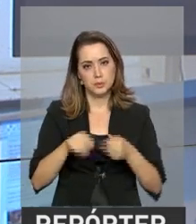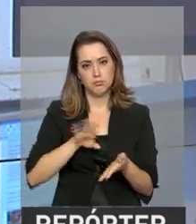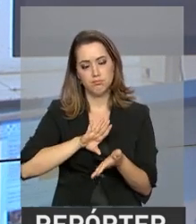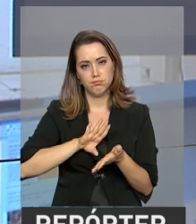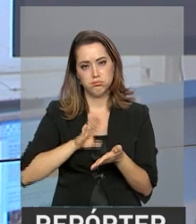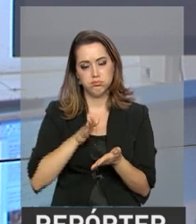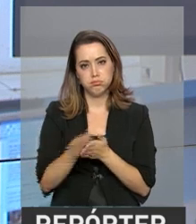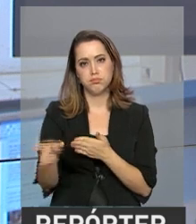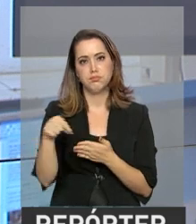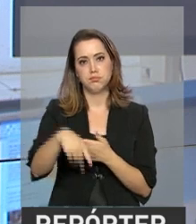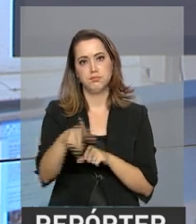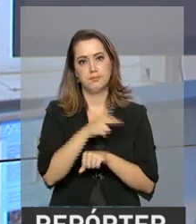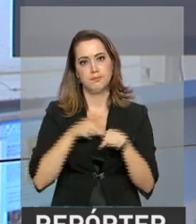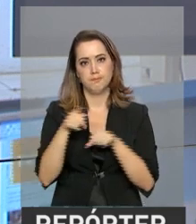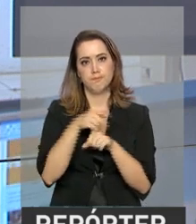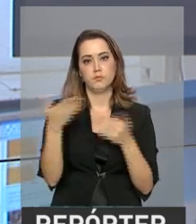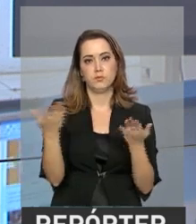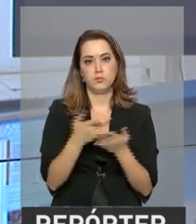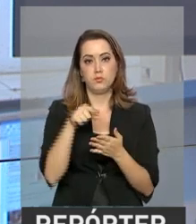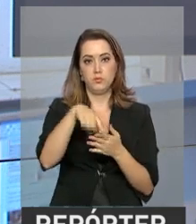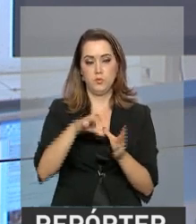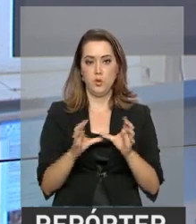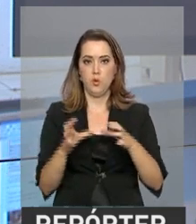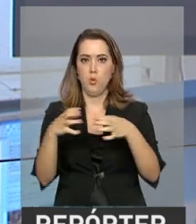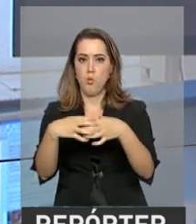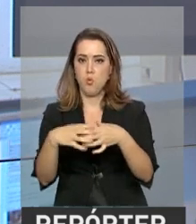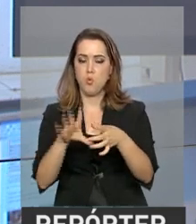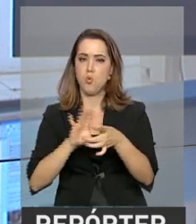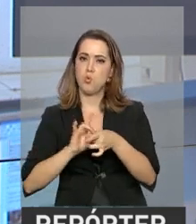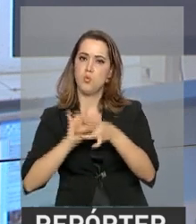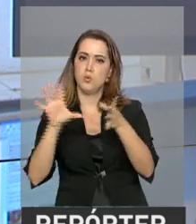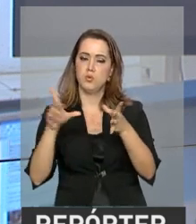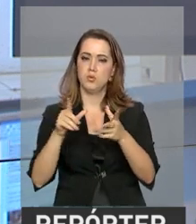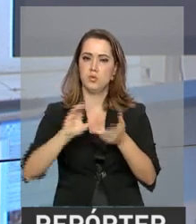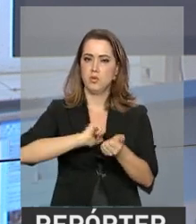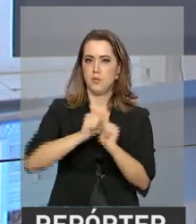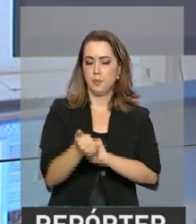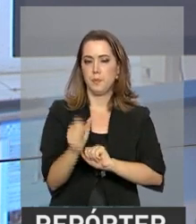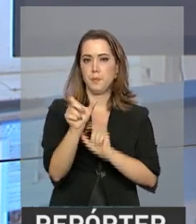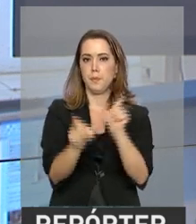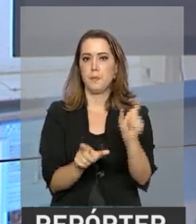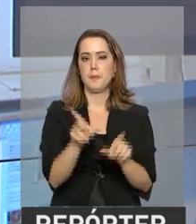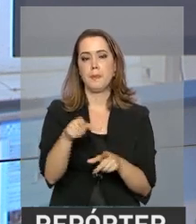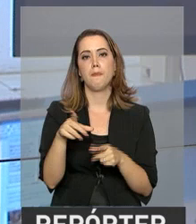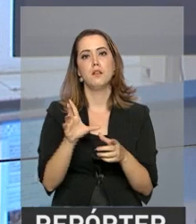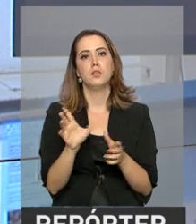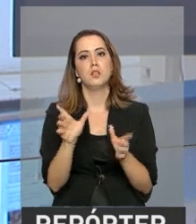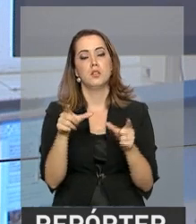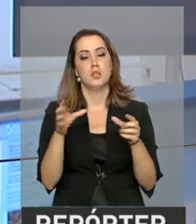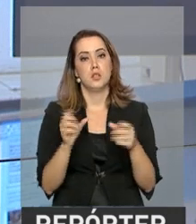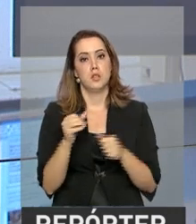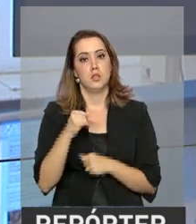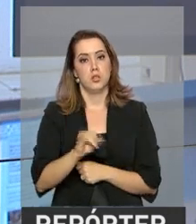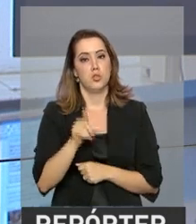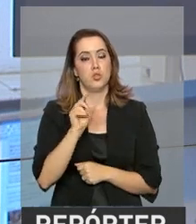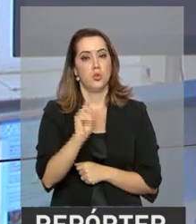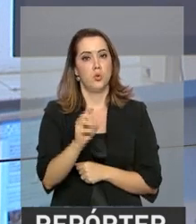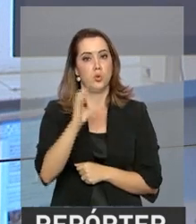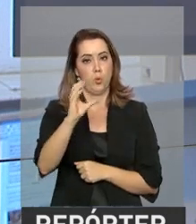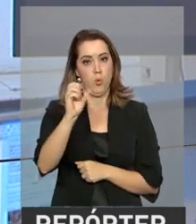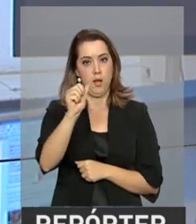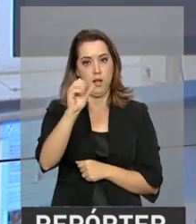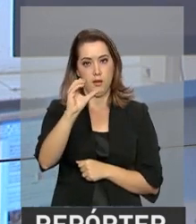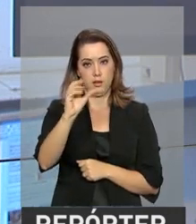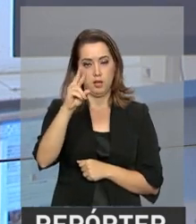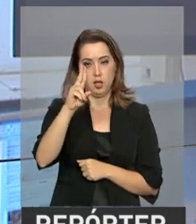de atletas paralímpicos independentes na Rio 2016. De acordo com a Agência das Nações Unidas para Refugiados, Acnur, a população